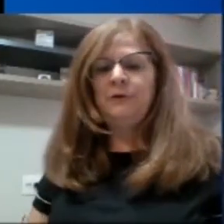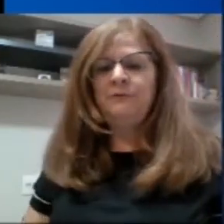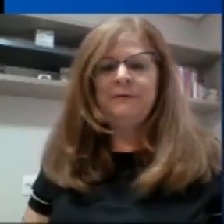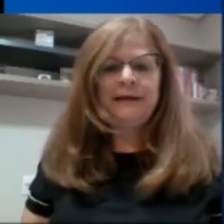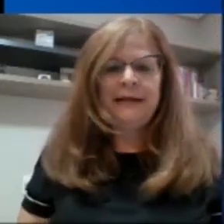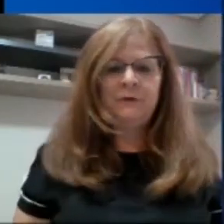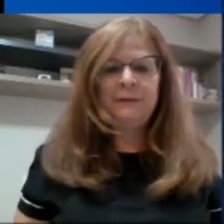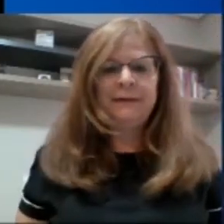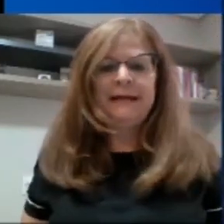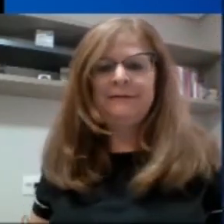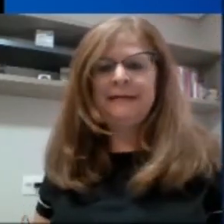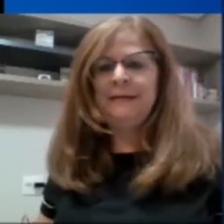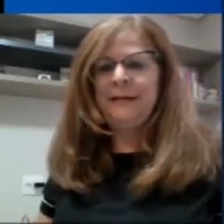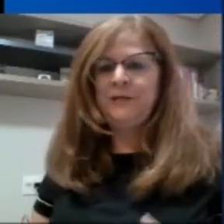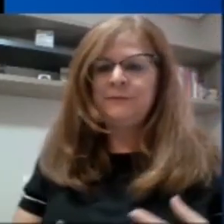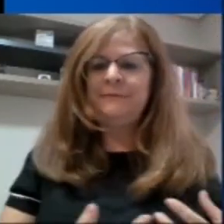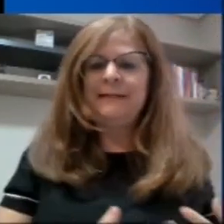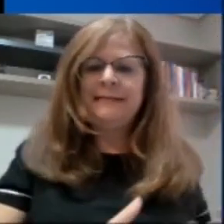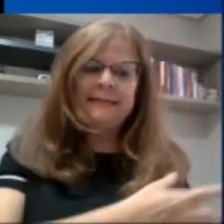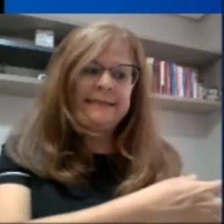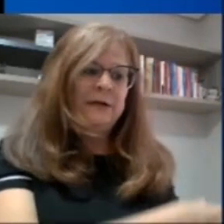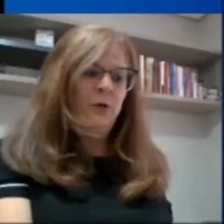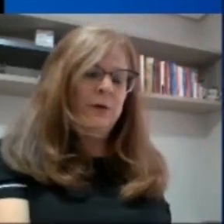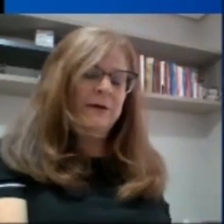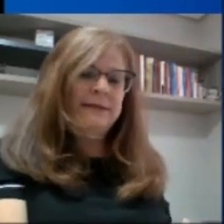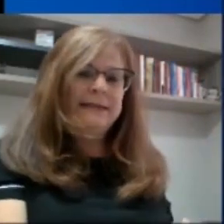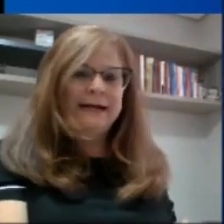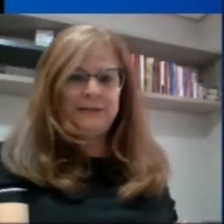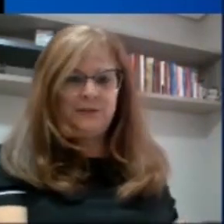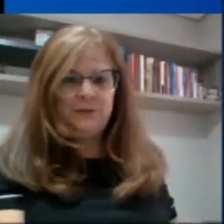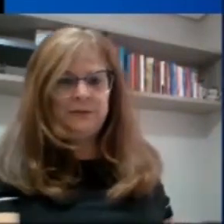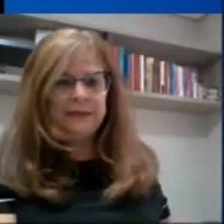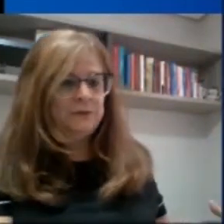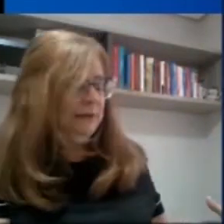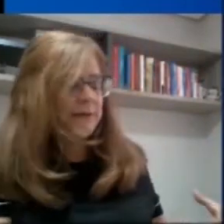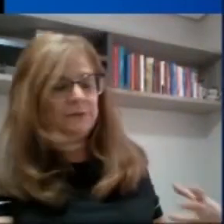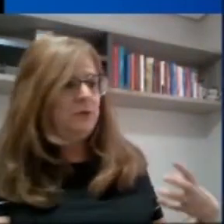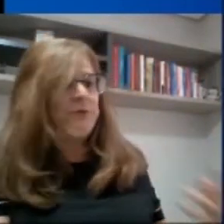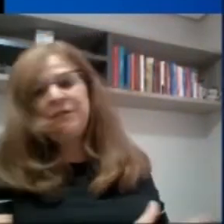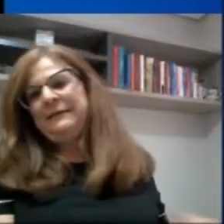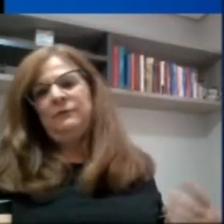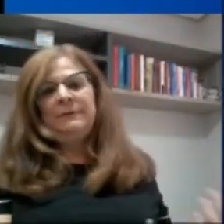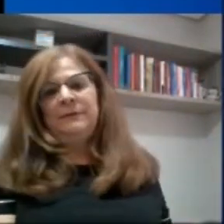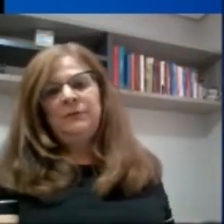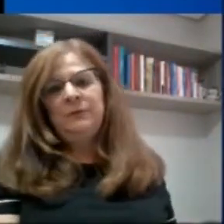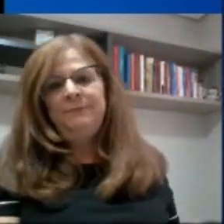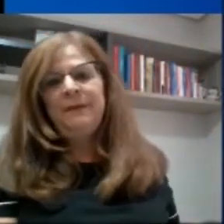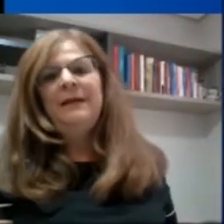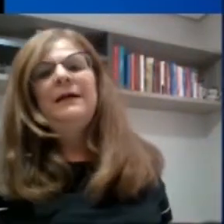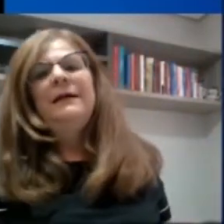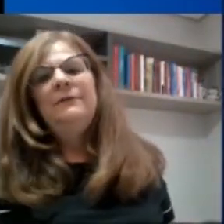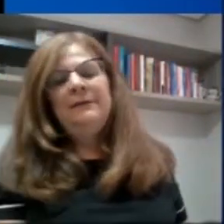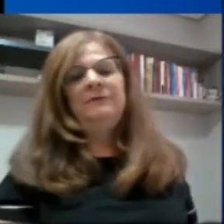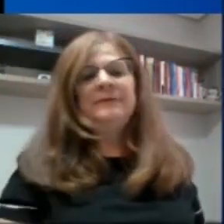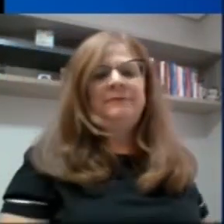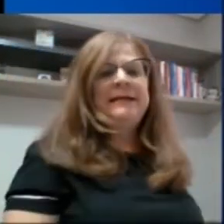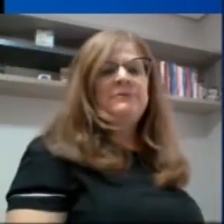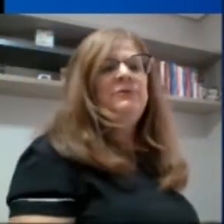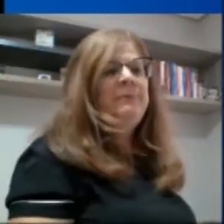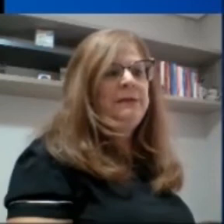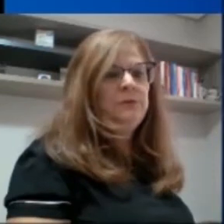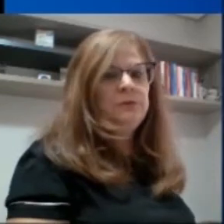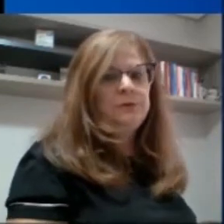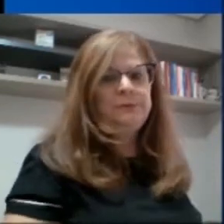Você, quando vai falar alguma palavra, de repente, você vai sinalizar o local que está a pessoa, o objeto ou a pessoa. Então, você